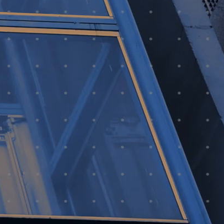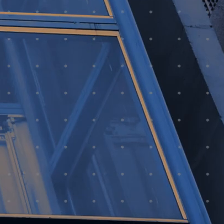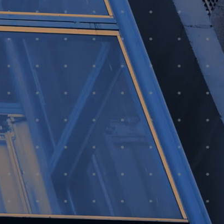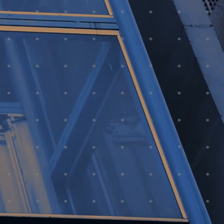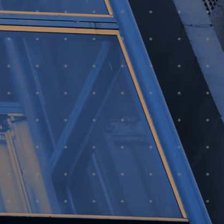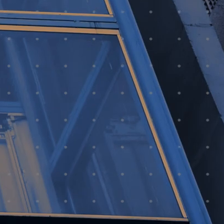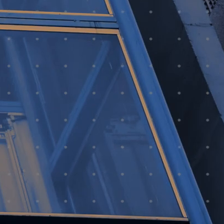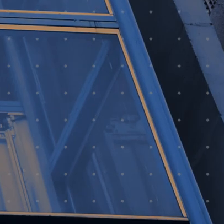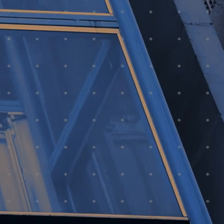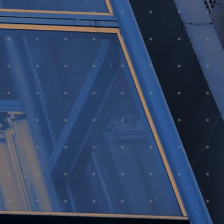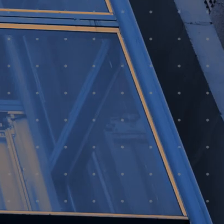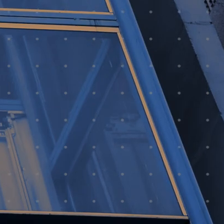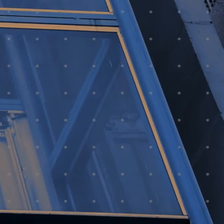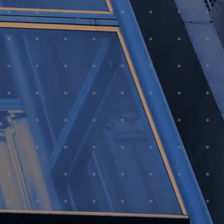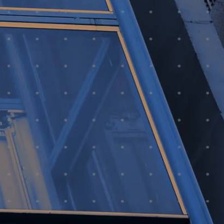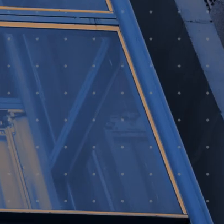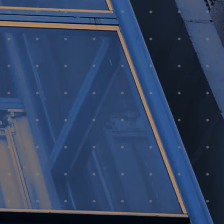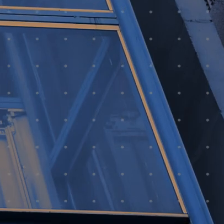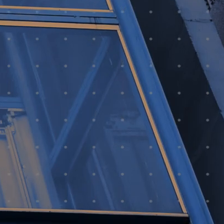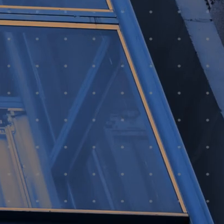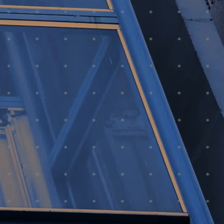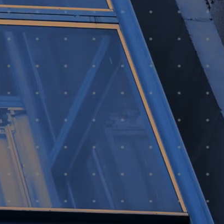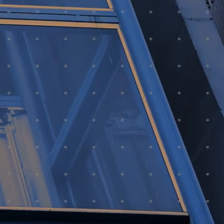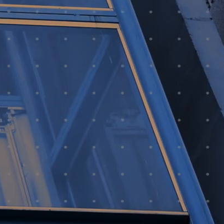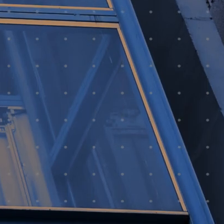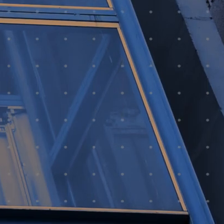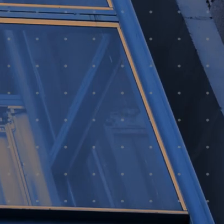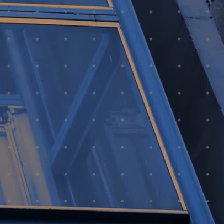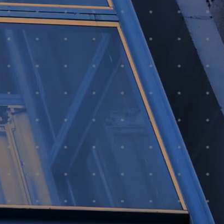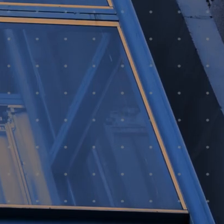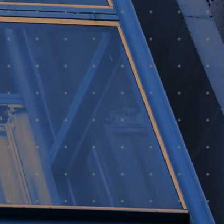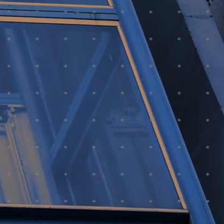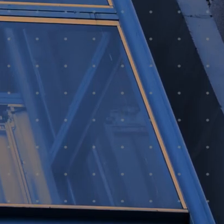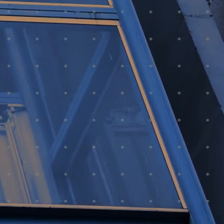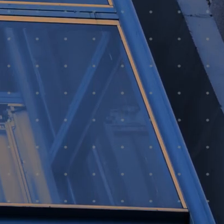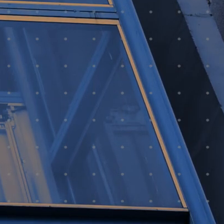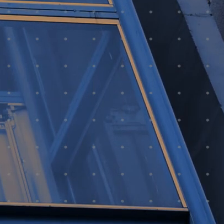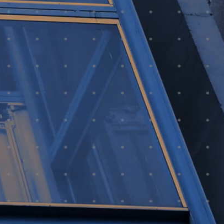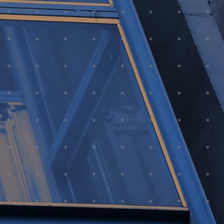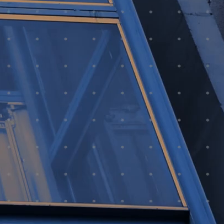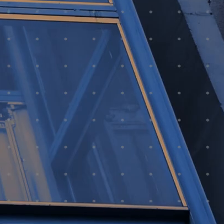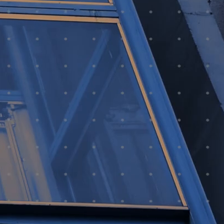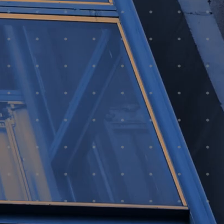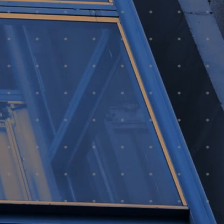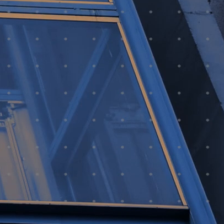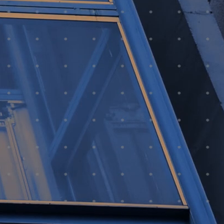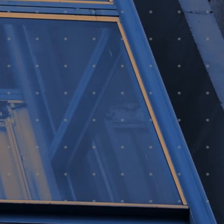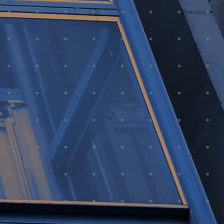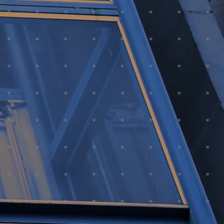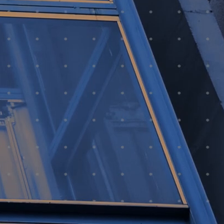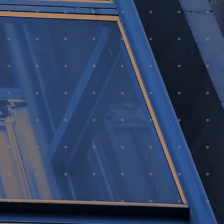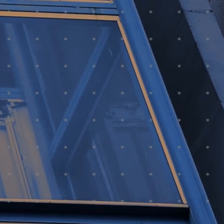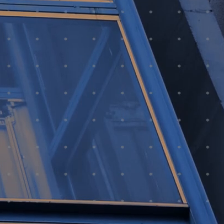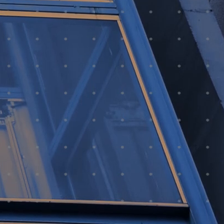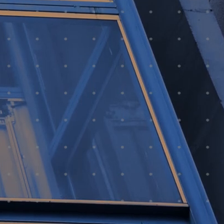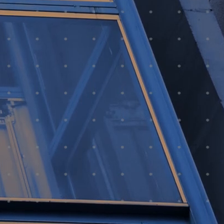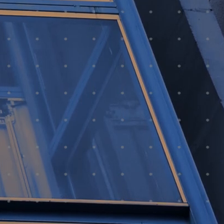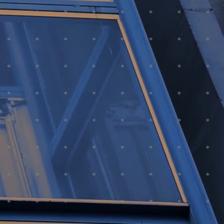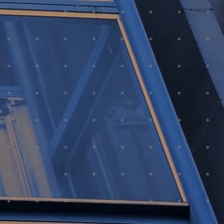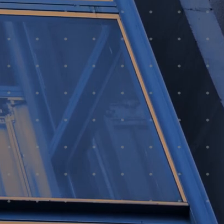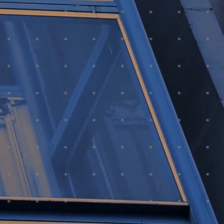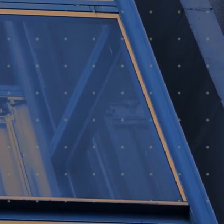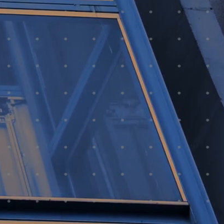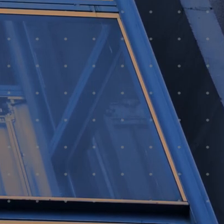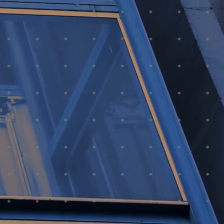auxiliar de escrituração fiscal, auxiliar de limpeza, auxiliar de manutenção predial, carpinteiro, chapista